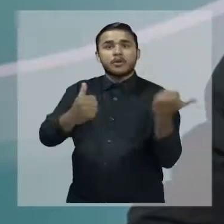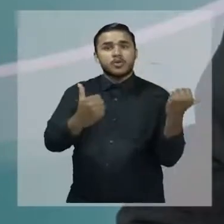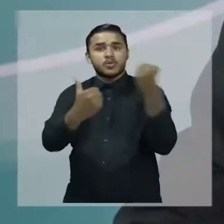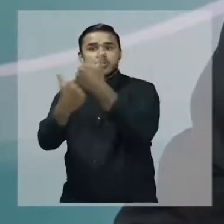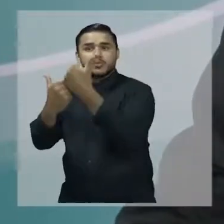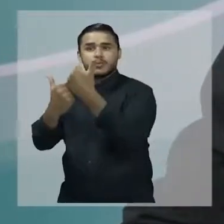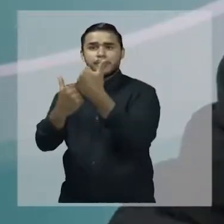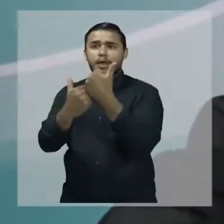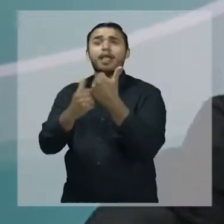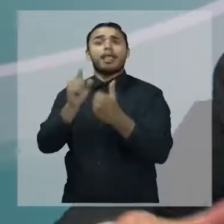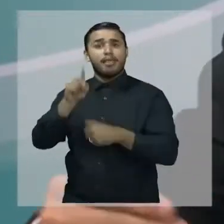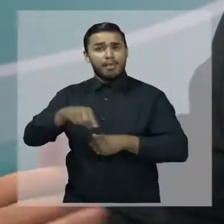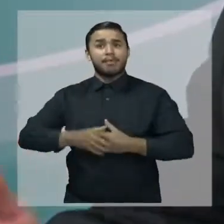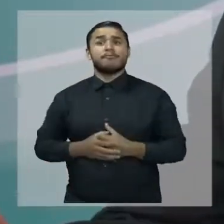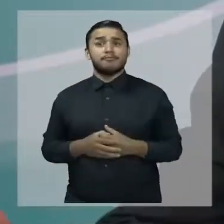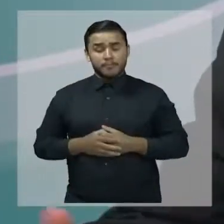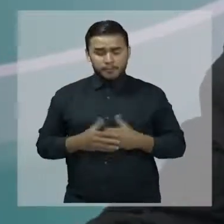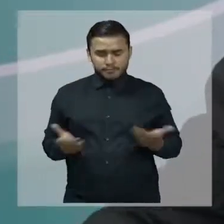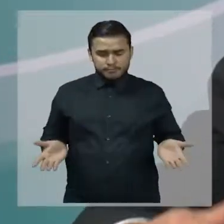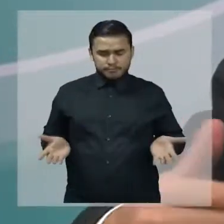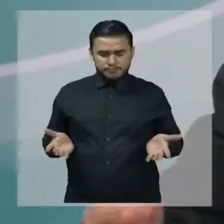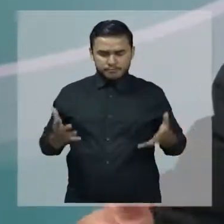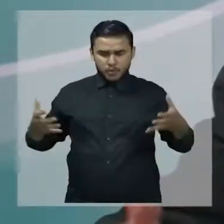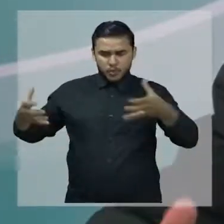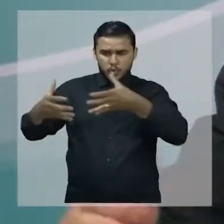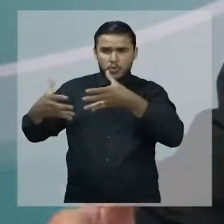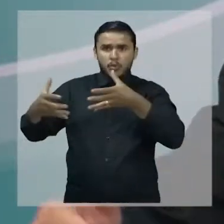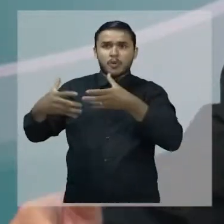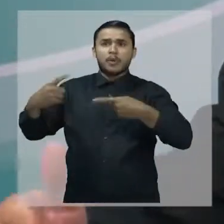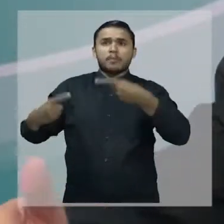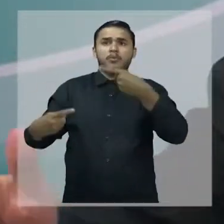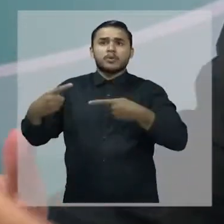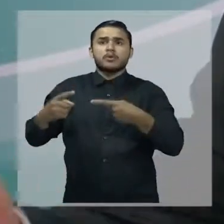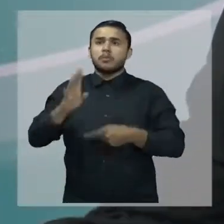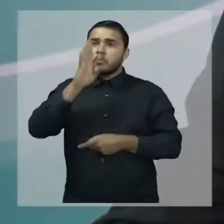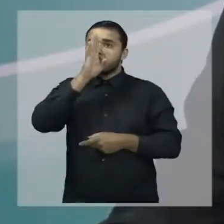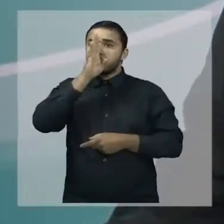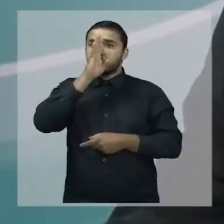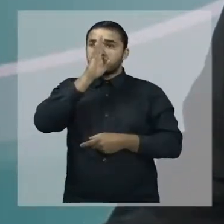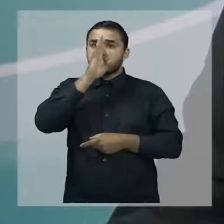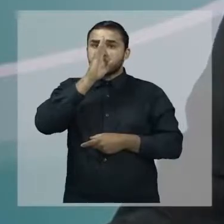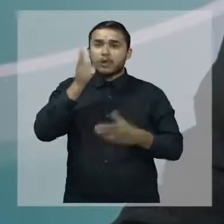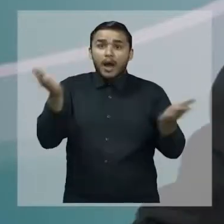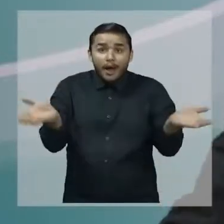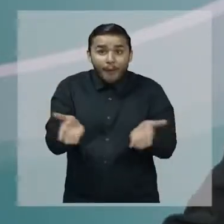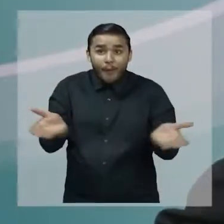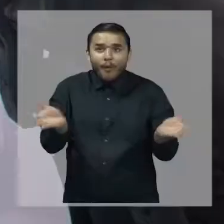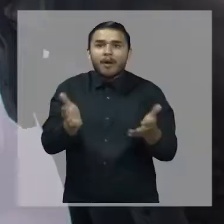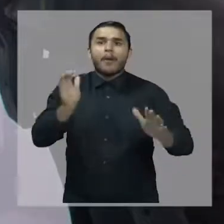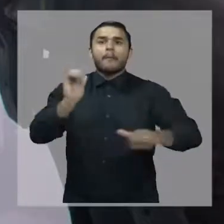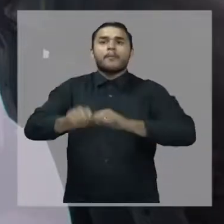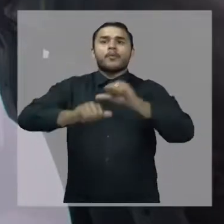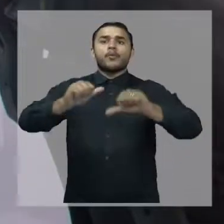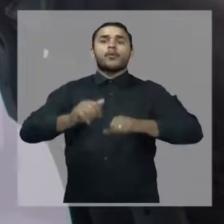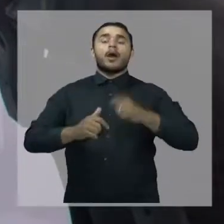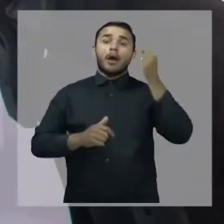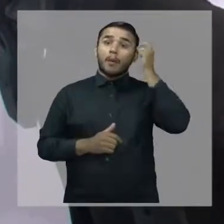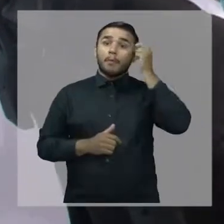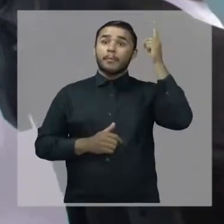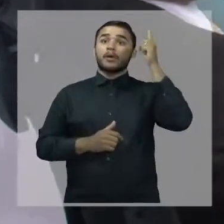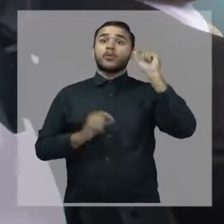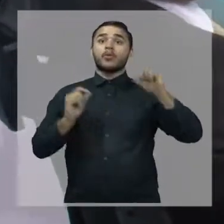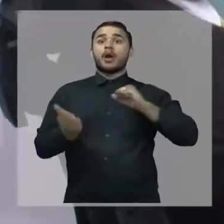Começa a reagir agora, depois de descobrir a corrupção, inclusive a própria corrupção na Operação Lava Jato. O Maia falou